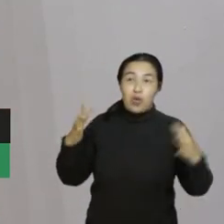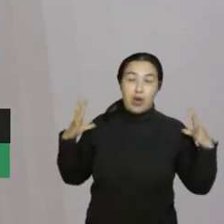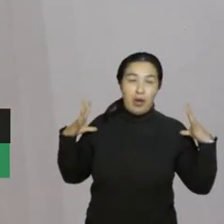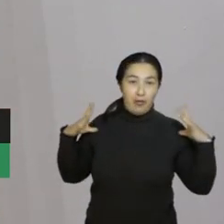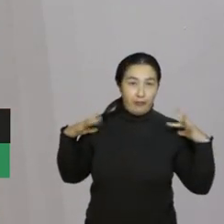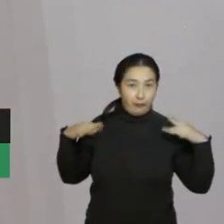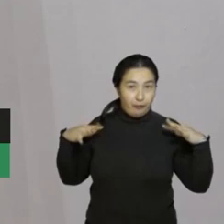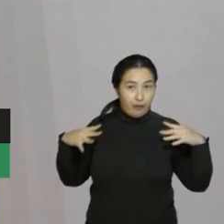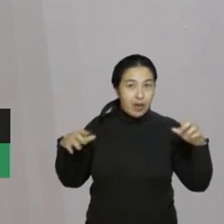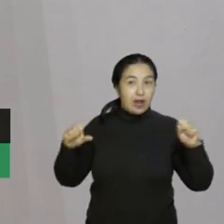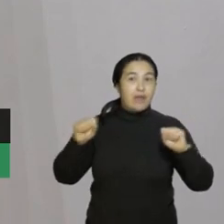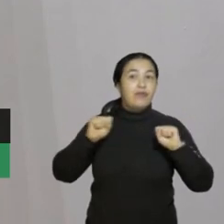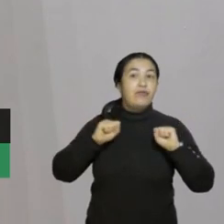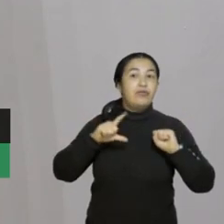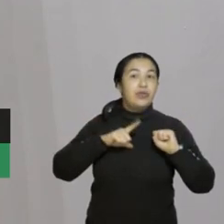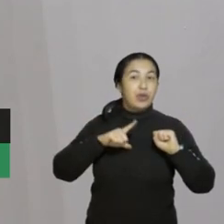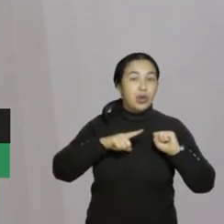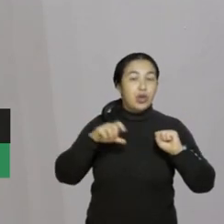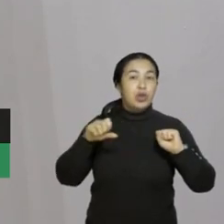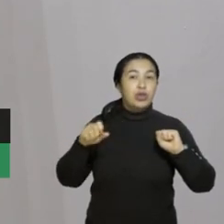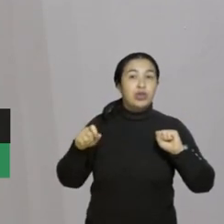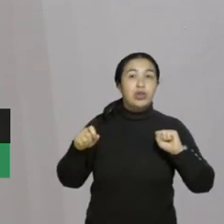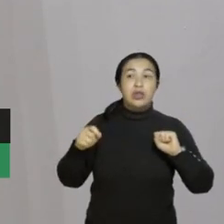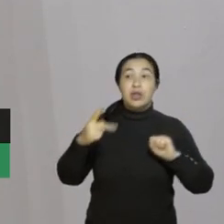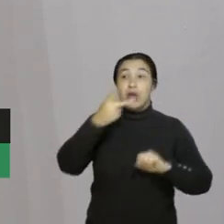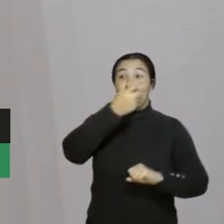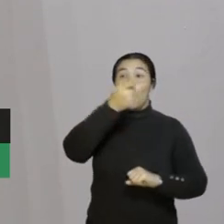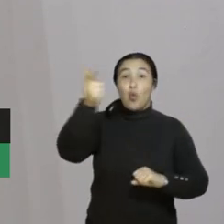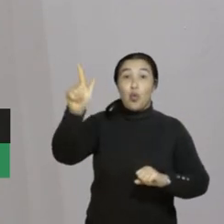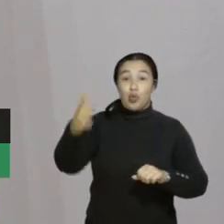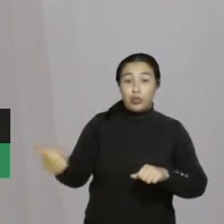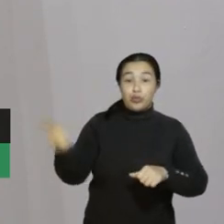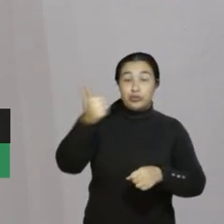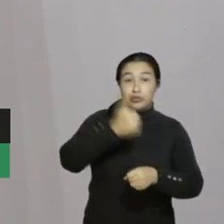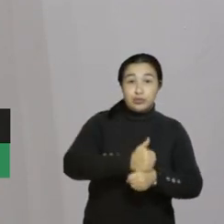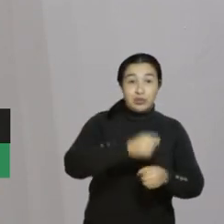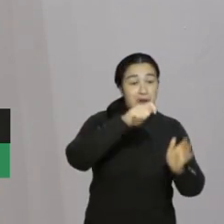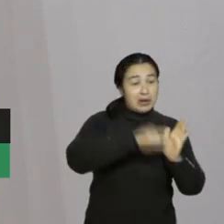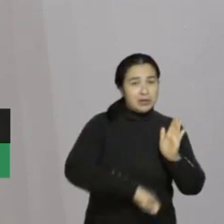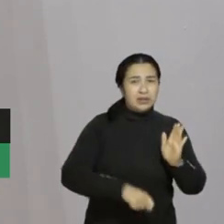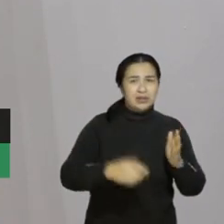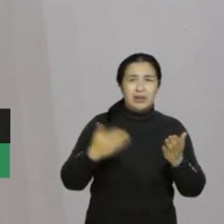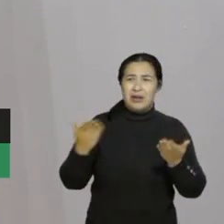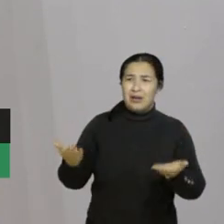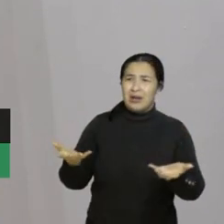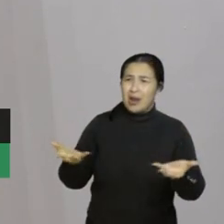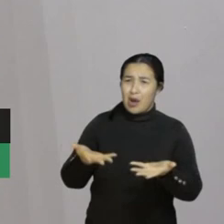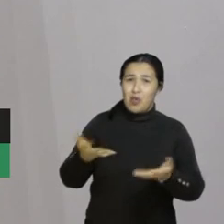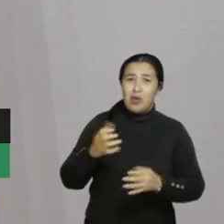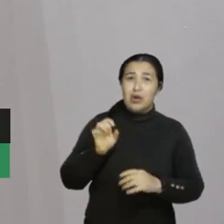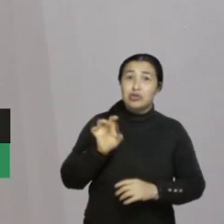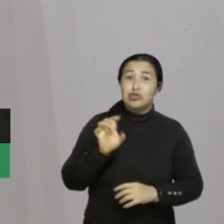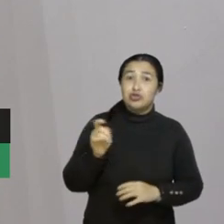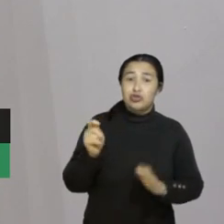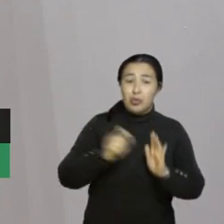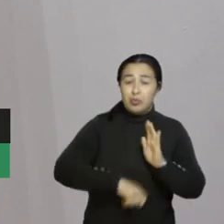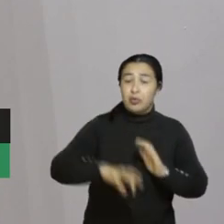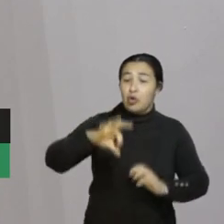não recebem nada para assinar. E agora querem ganhar R$ 9.000 para assinar pelo